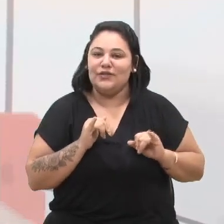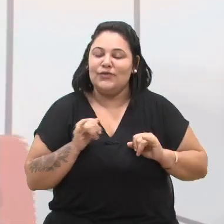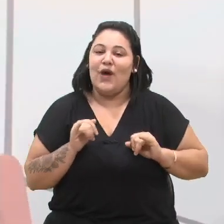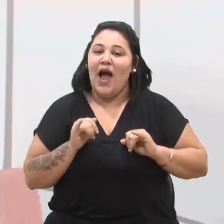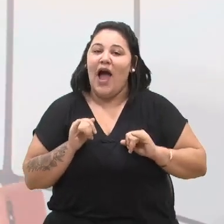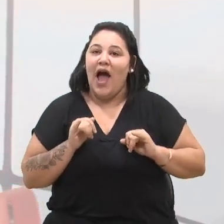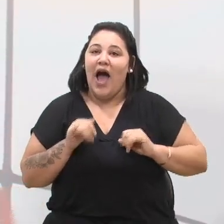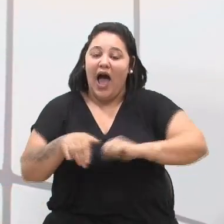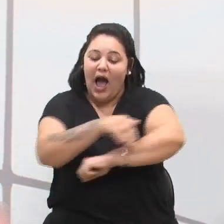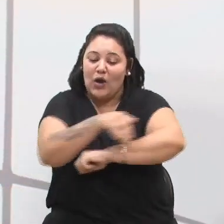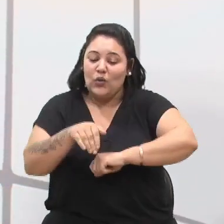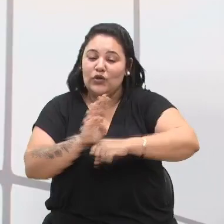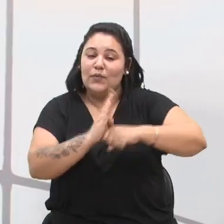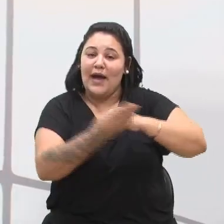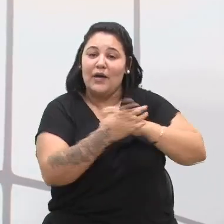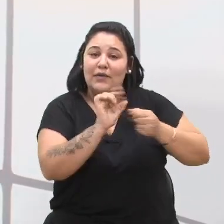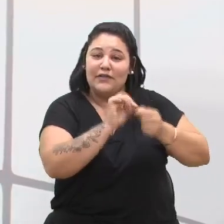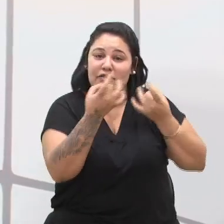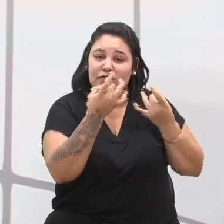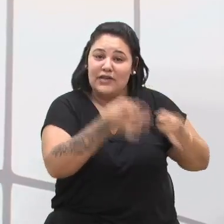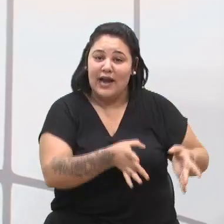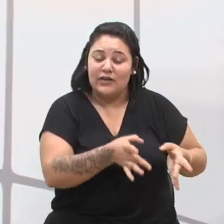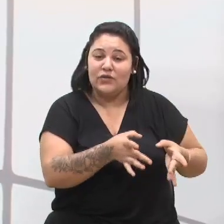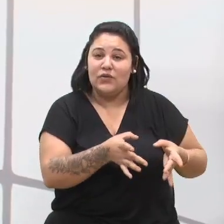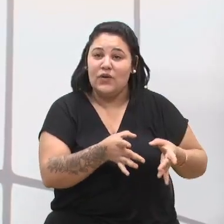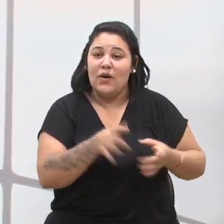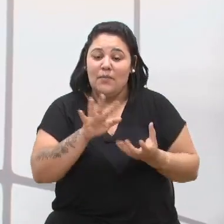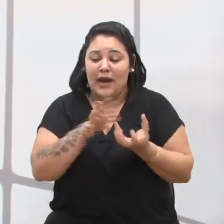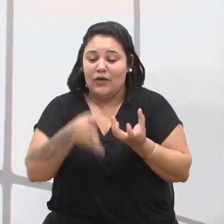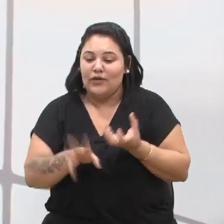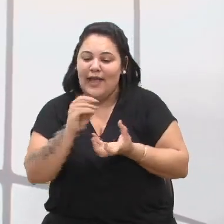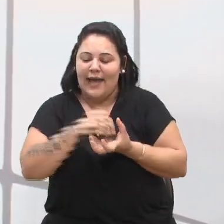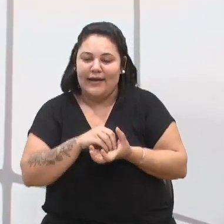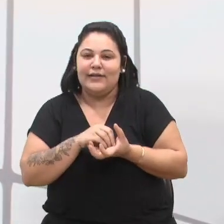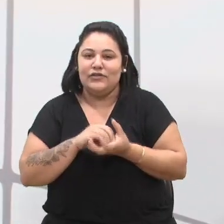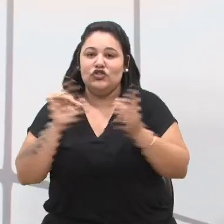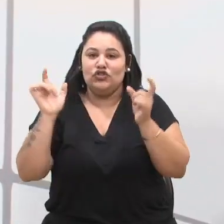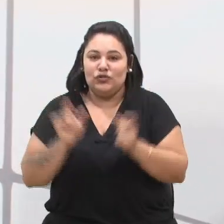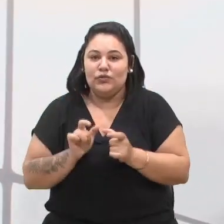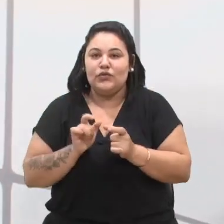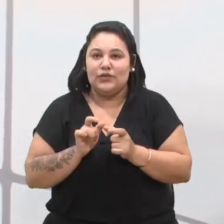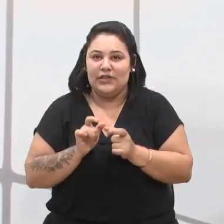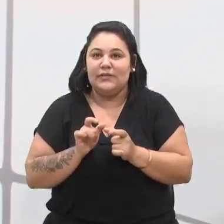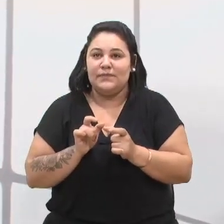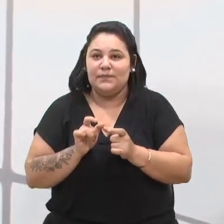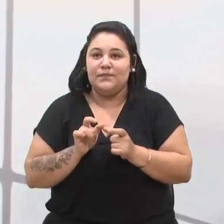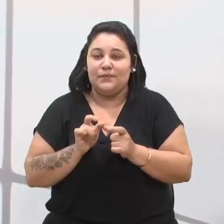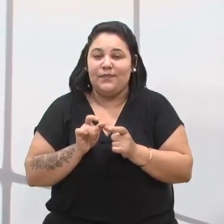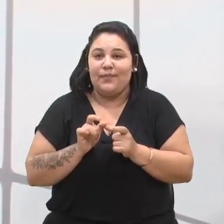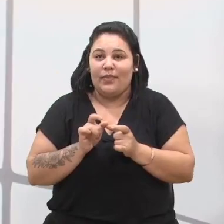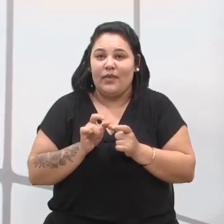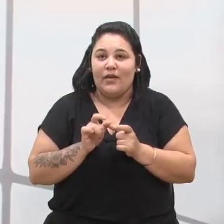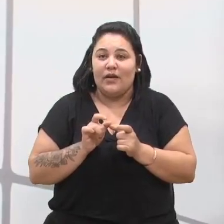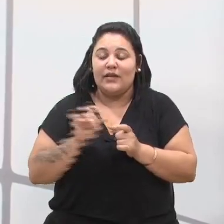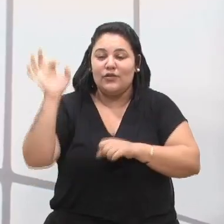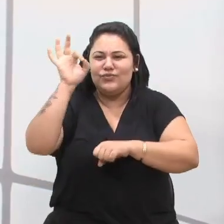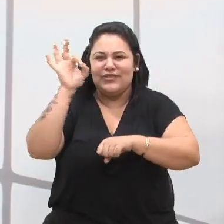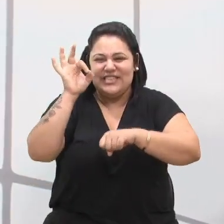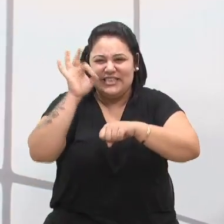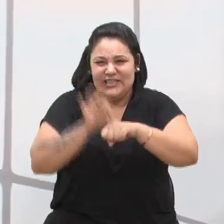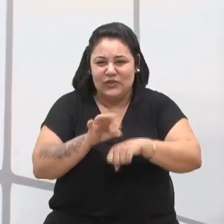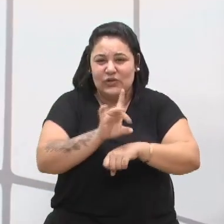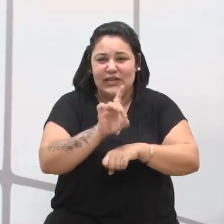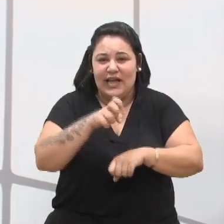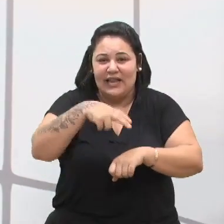esse descarte, para que nós possa amenizar um pouco aí esse surto aí do mosquito da dengue que está